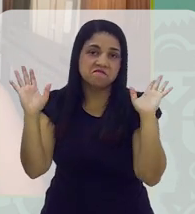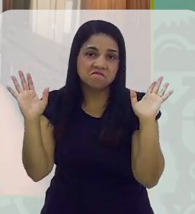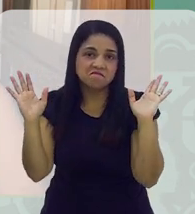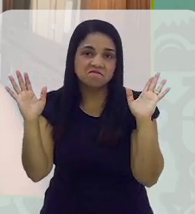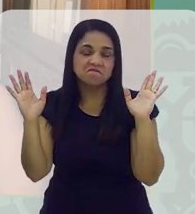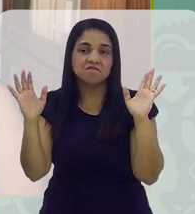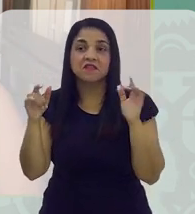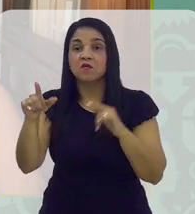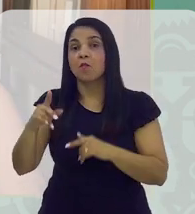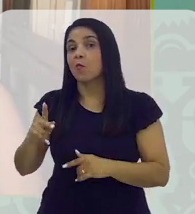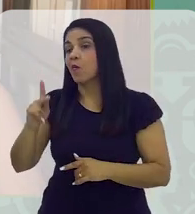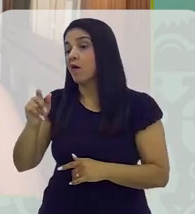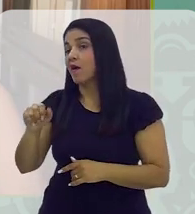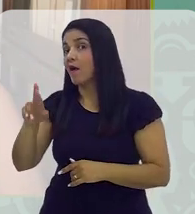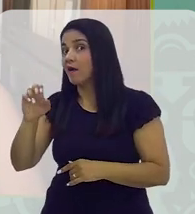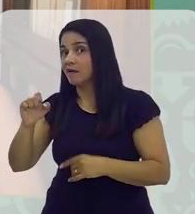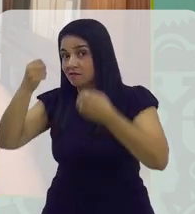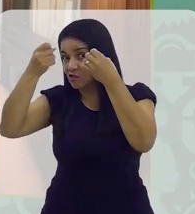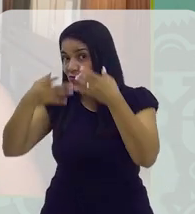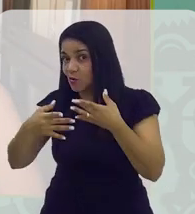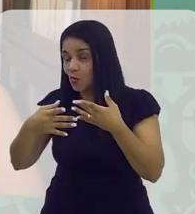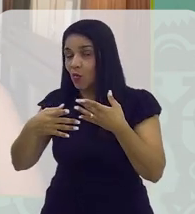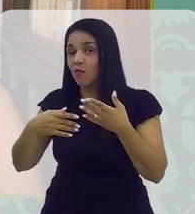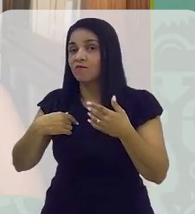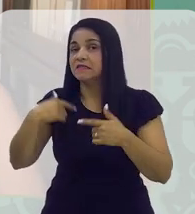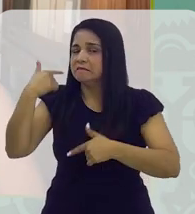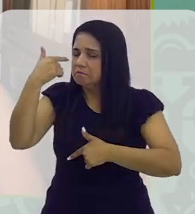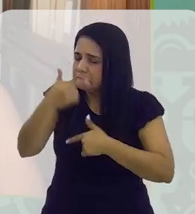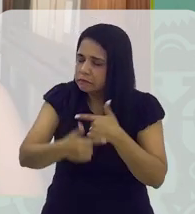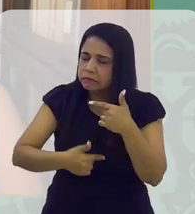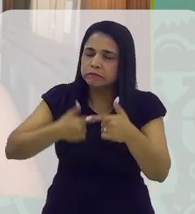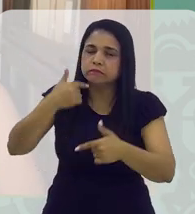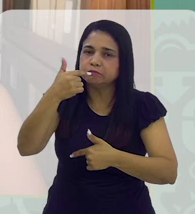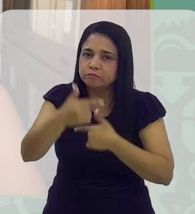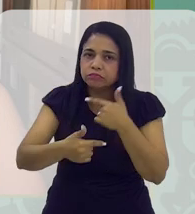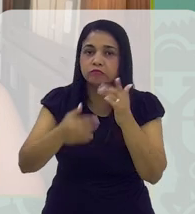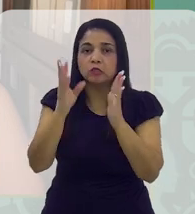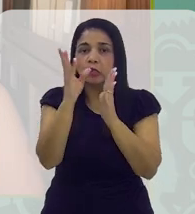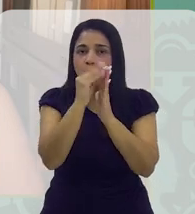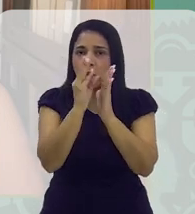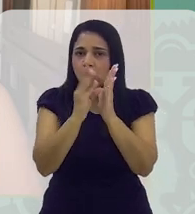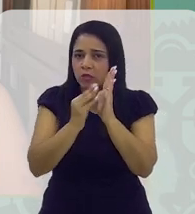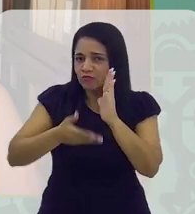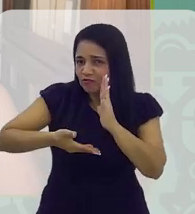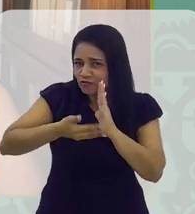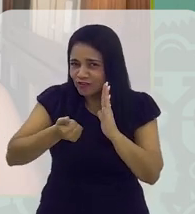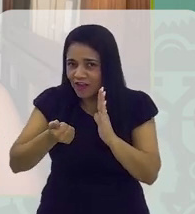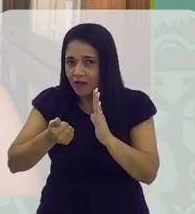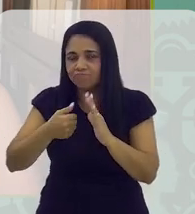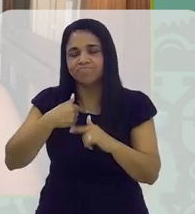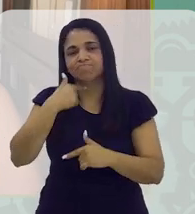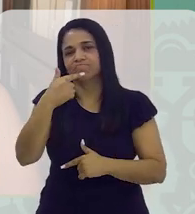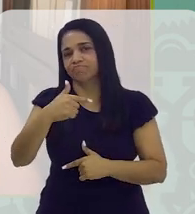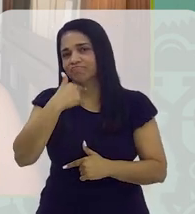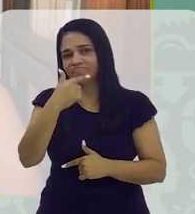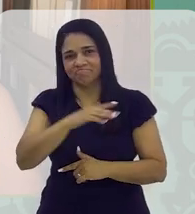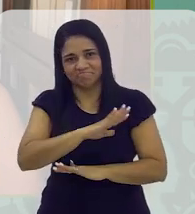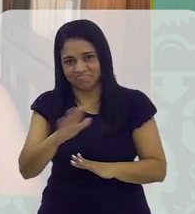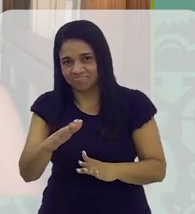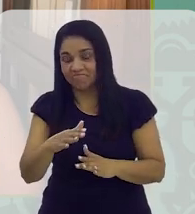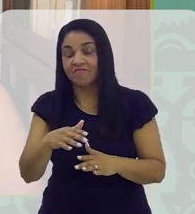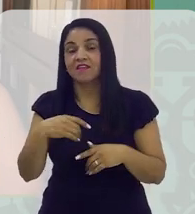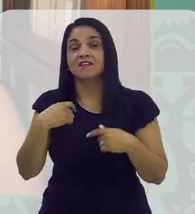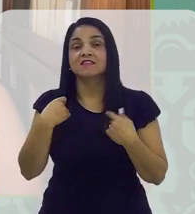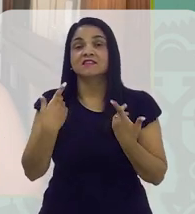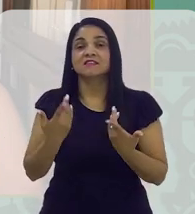Porque, assim, é como a Karen disse, é enxugar gelo. Você tirar esses conteúdos do ar é enxugar gelo. A